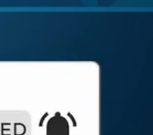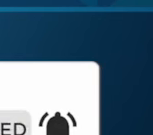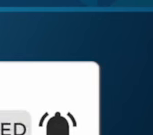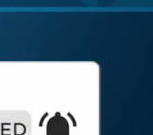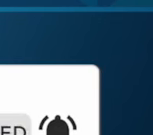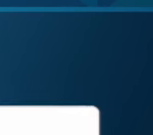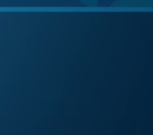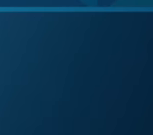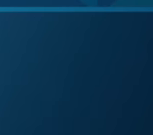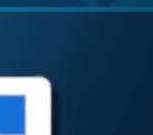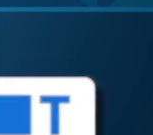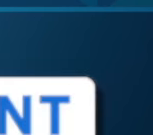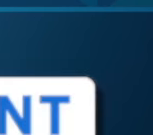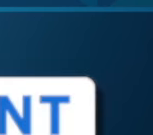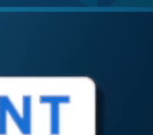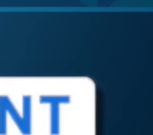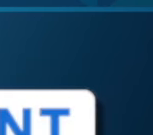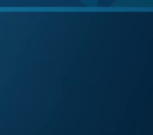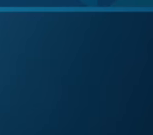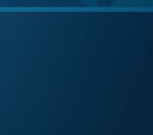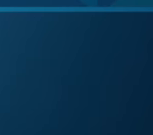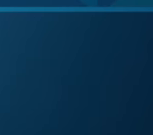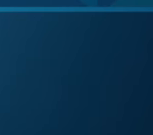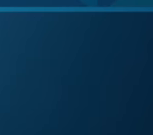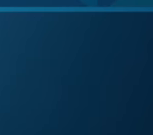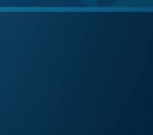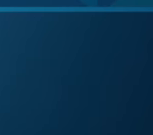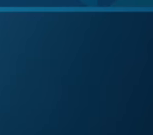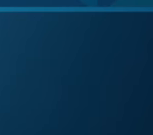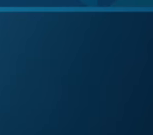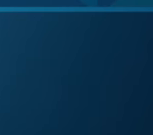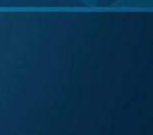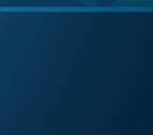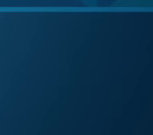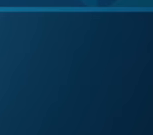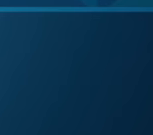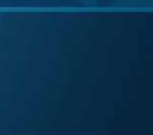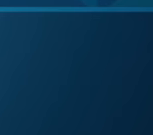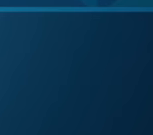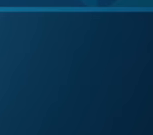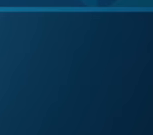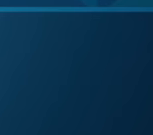botão notificação. Fo comentário no fahetutang ba media social siraseluk.